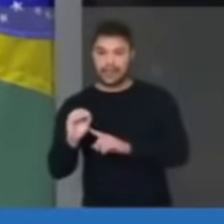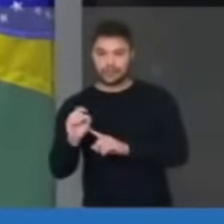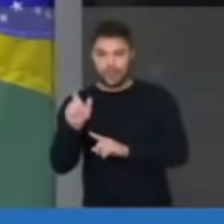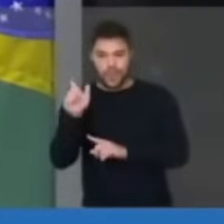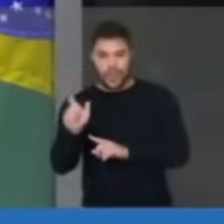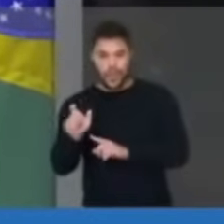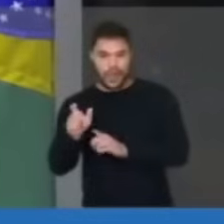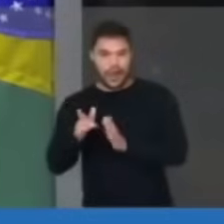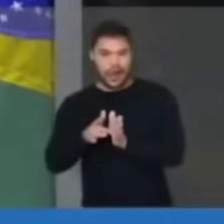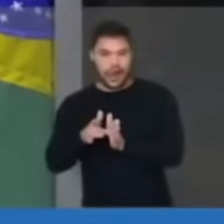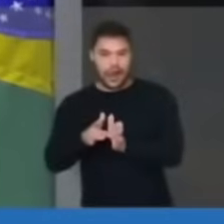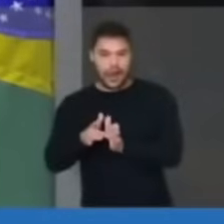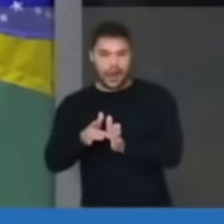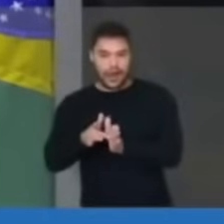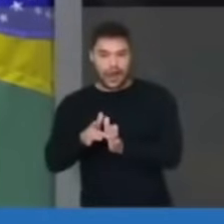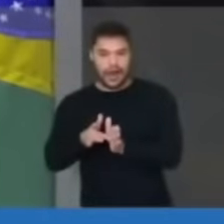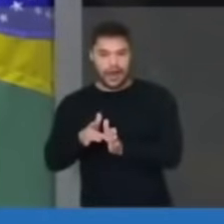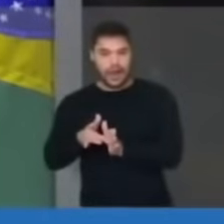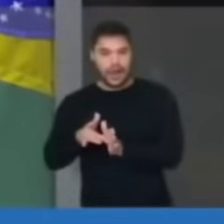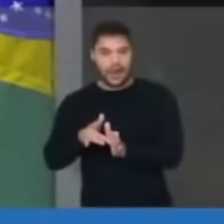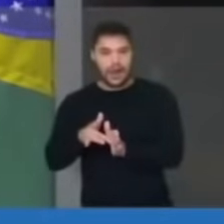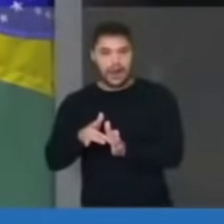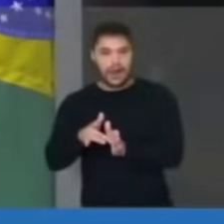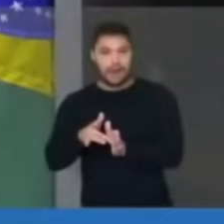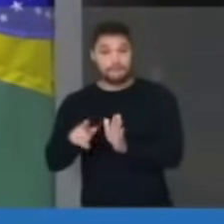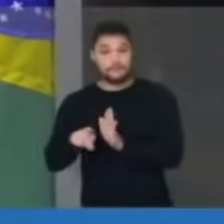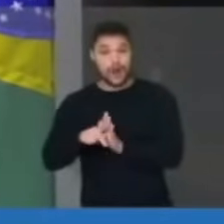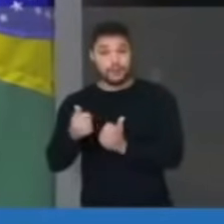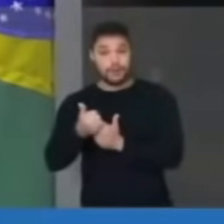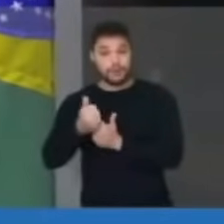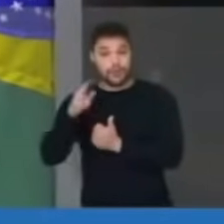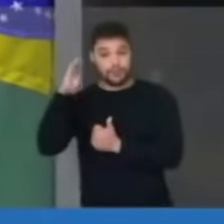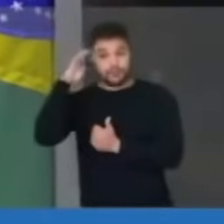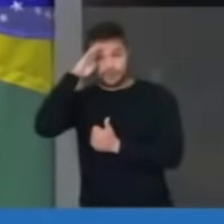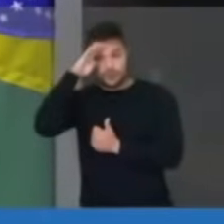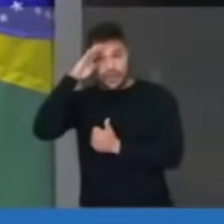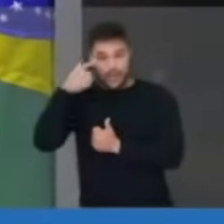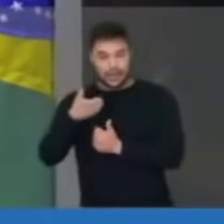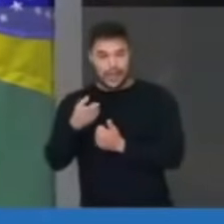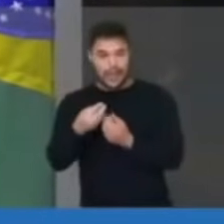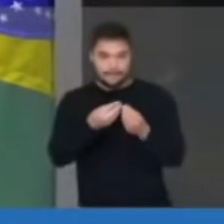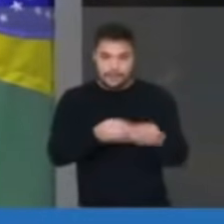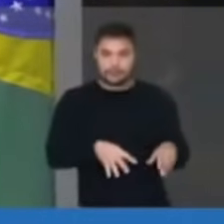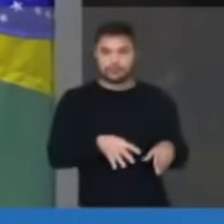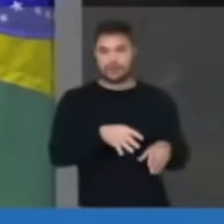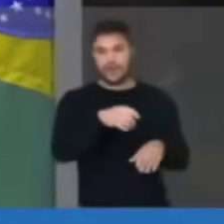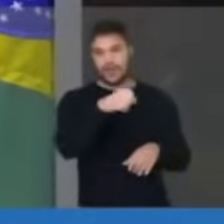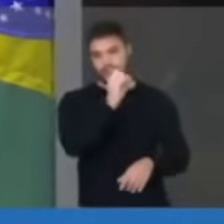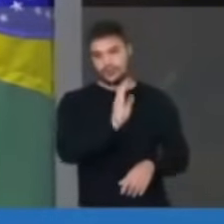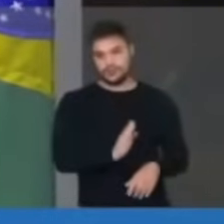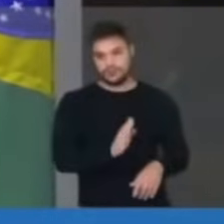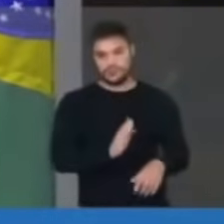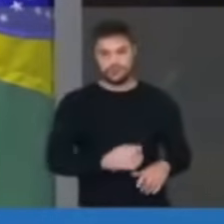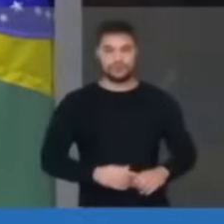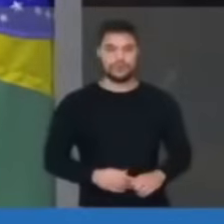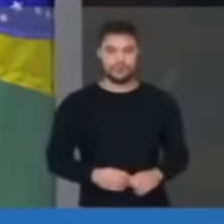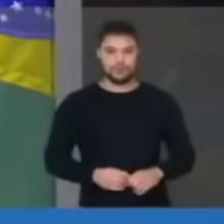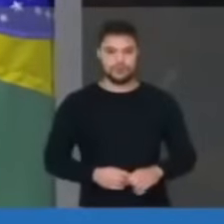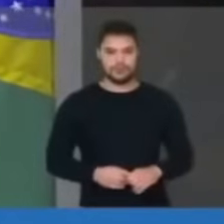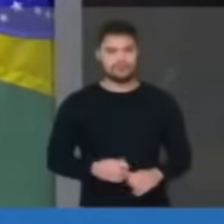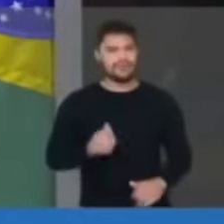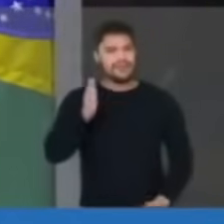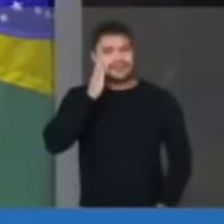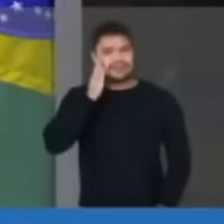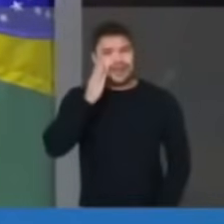infiltrado bolsonarista que está lutando contra o país. Ora, sabe quanto é que